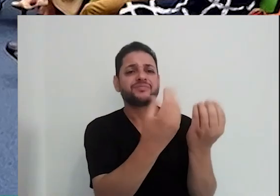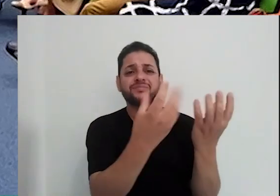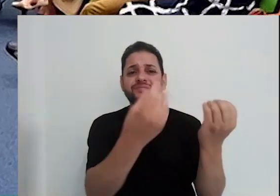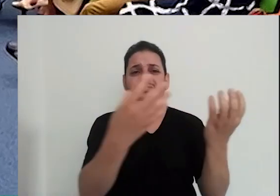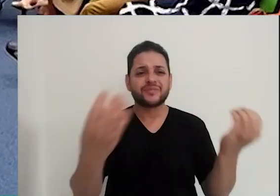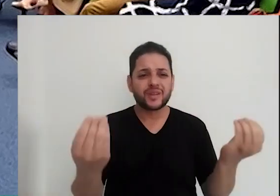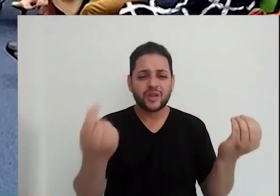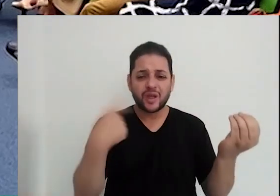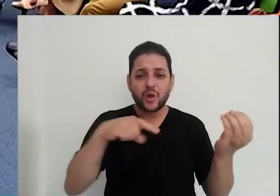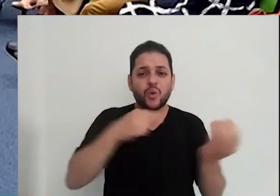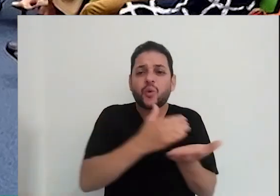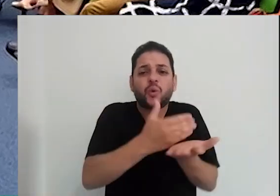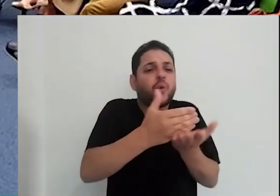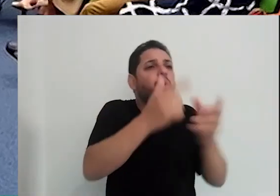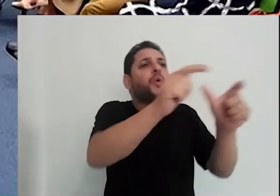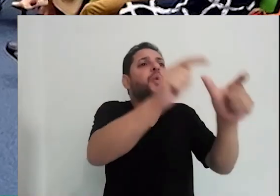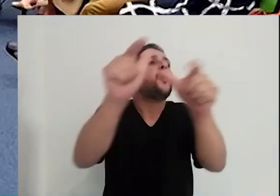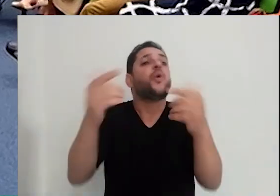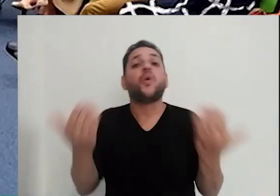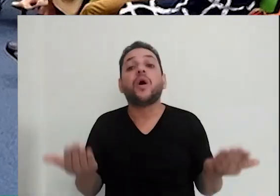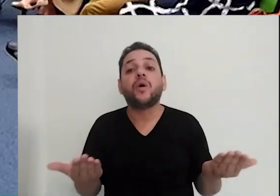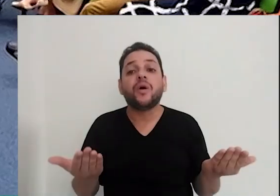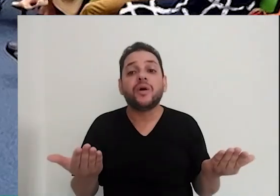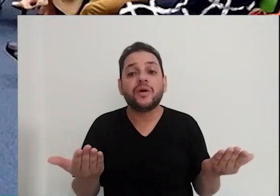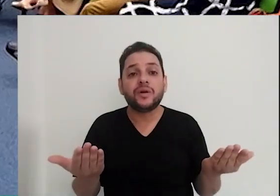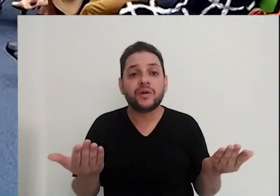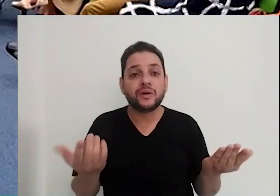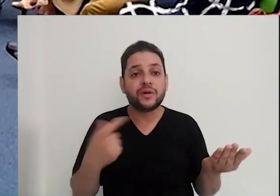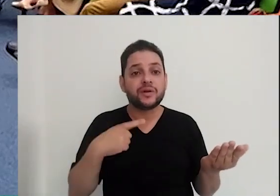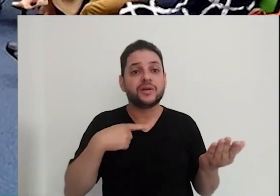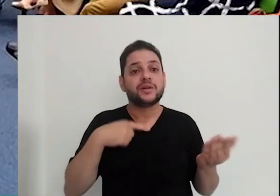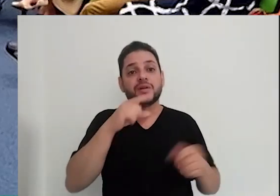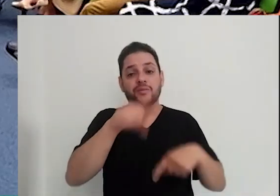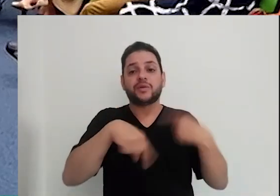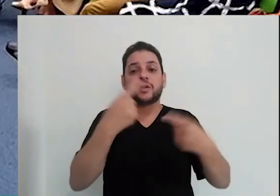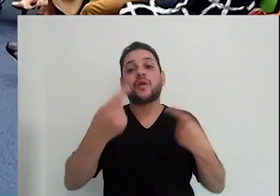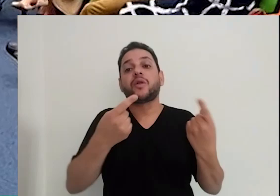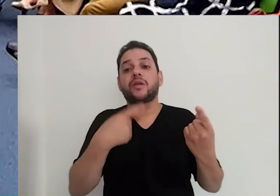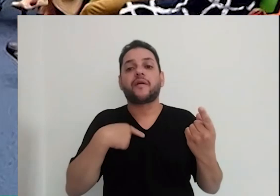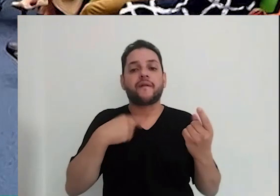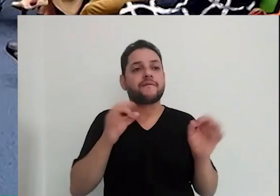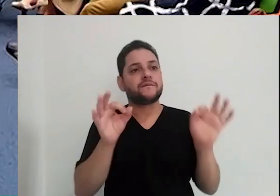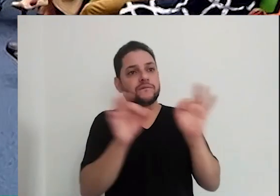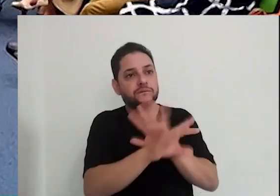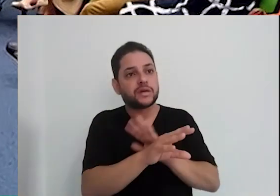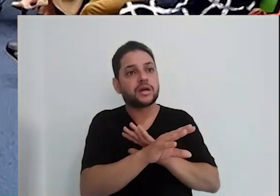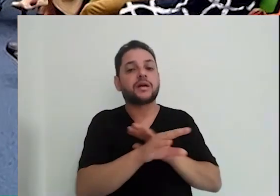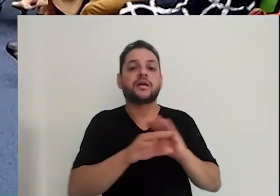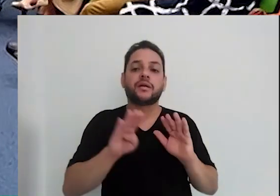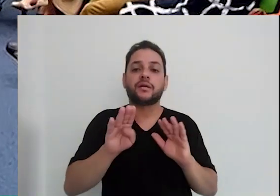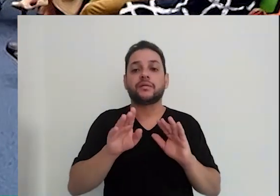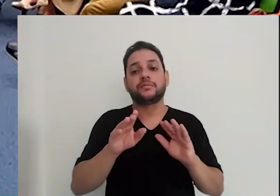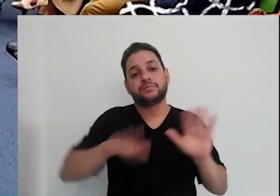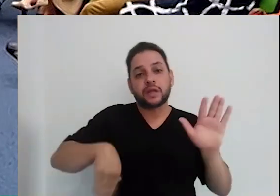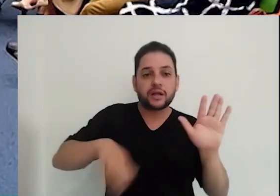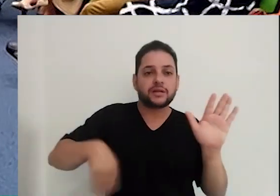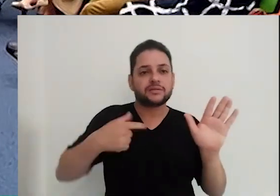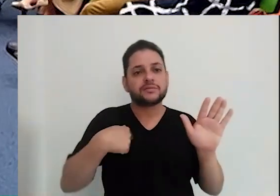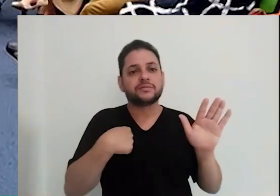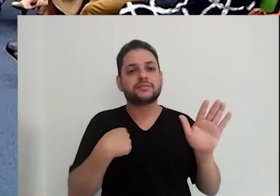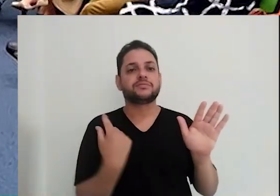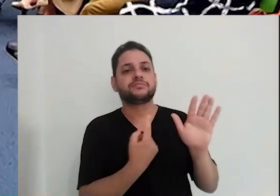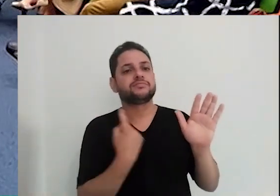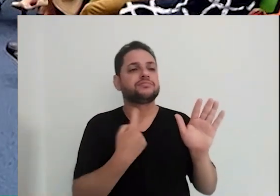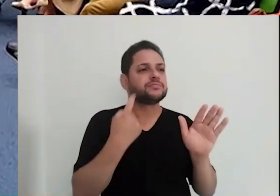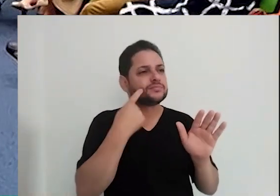onde começar eu já por exemplo depois que eu que eu terminei o praia estava na pandemia ainda que eu fiquei meio orfa eu fiquei rodando o